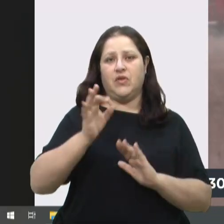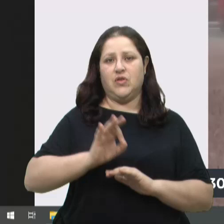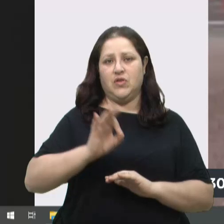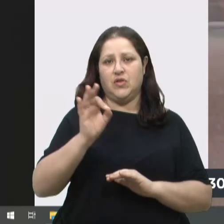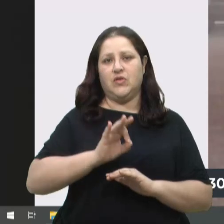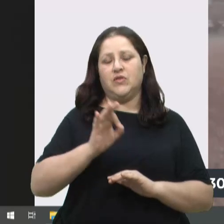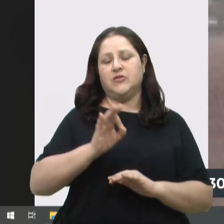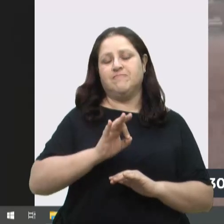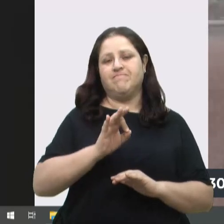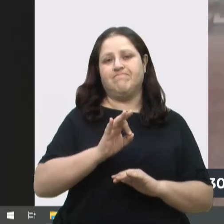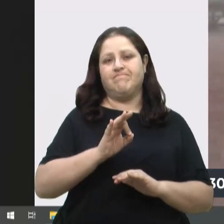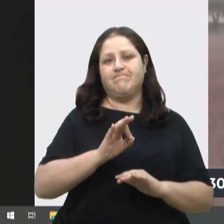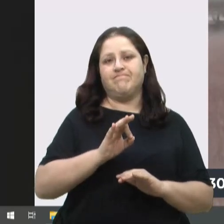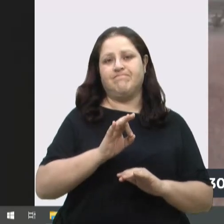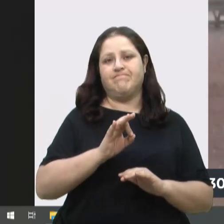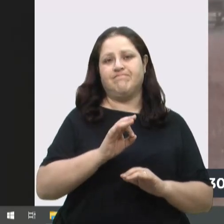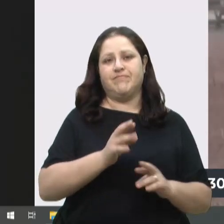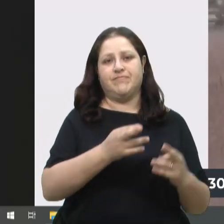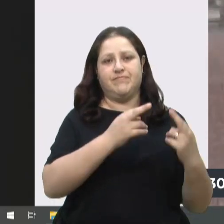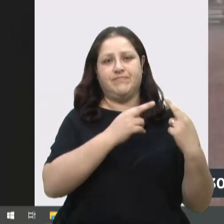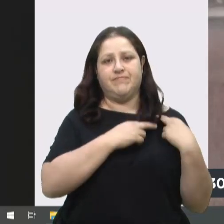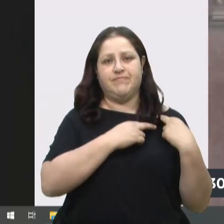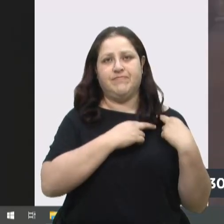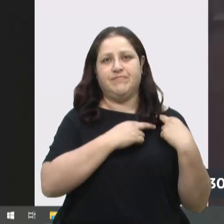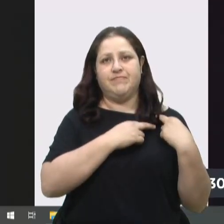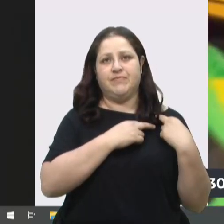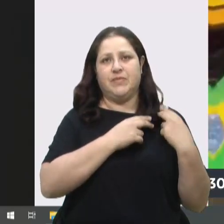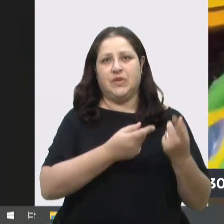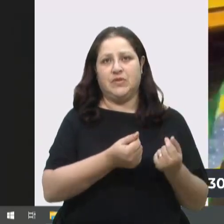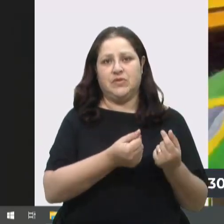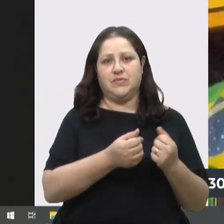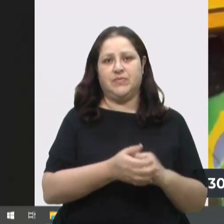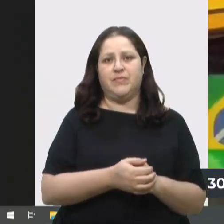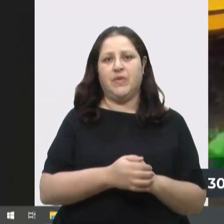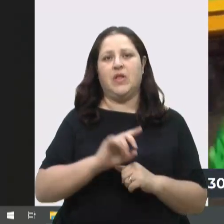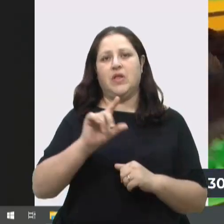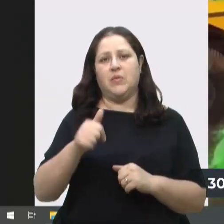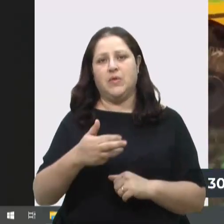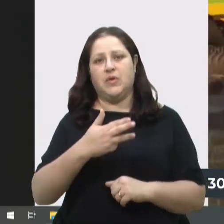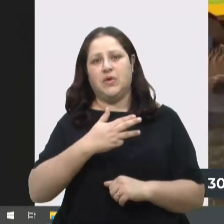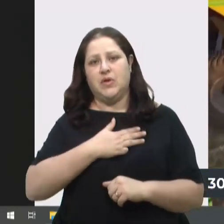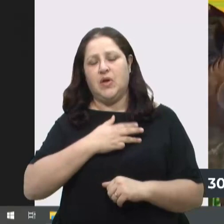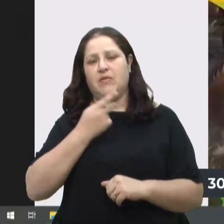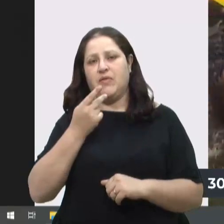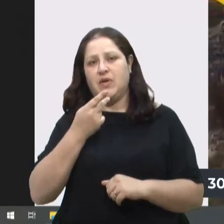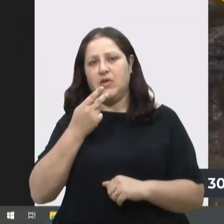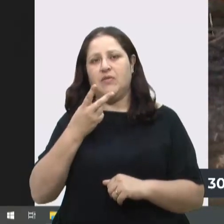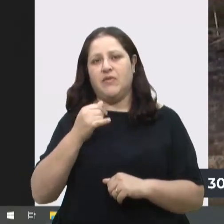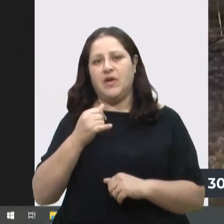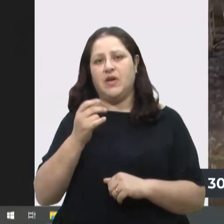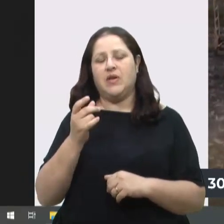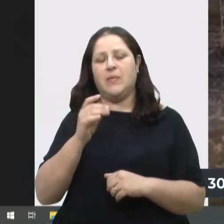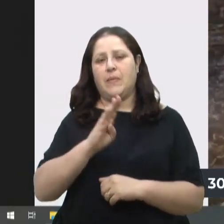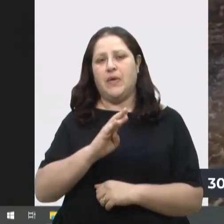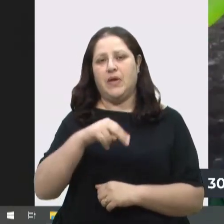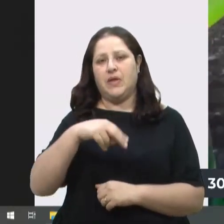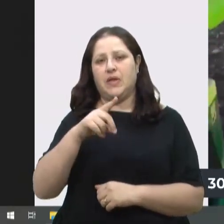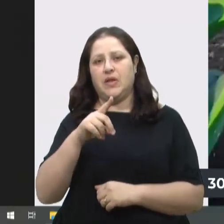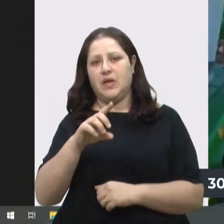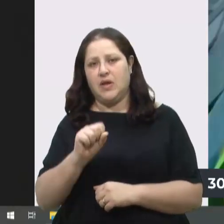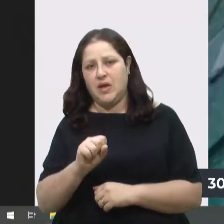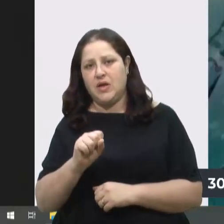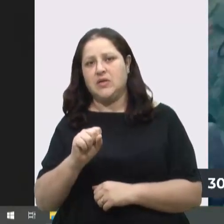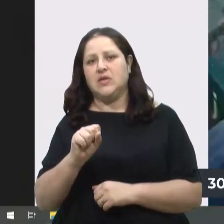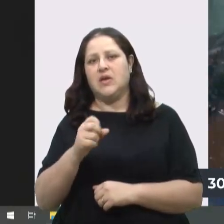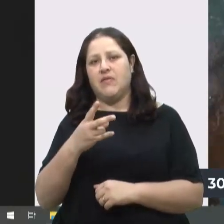Lula anunciou que o BNDES vai voltar a emprestar dinheiro para países amigos, como Cuba, Venezuela e Argentina. E aí,